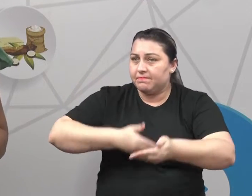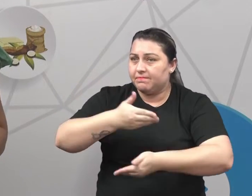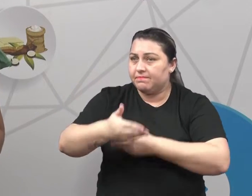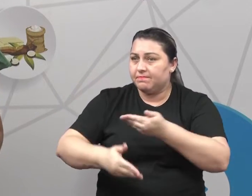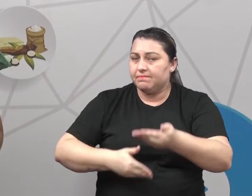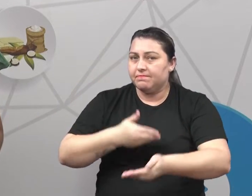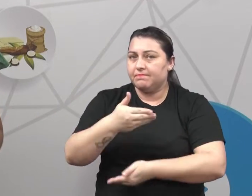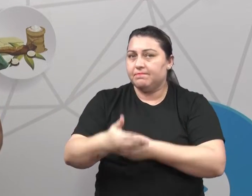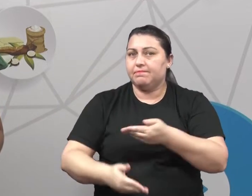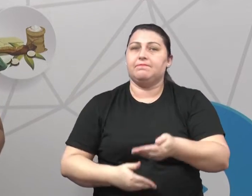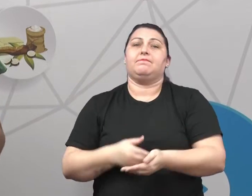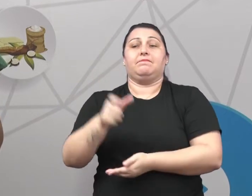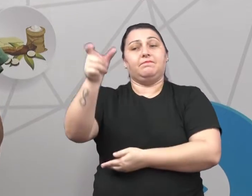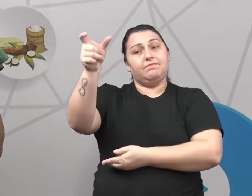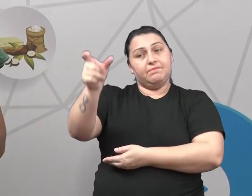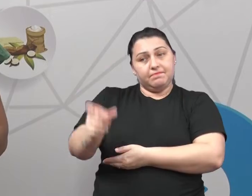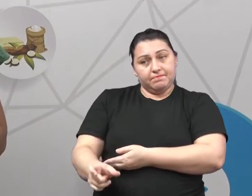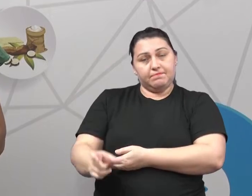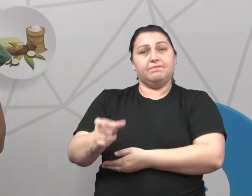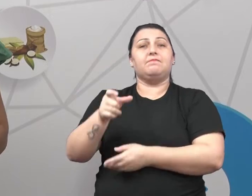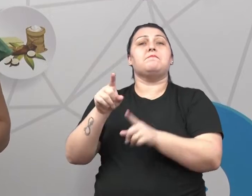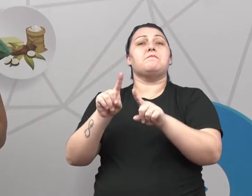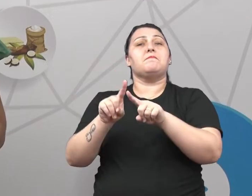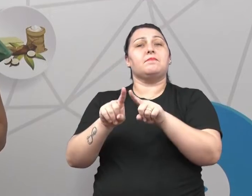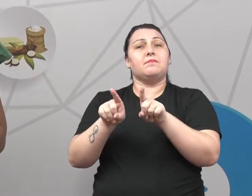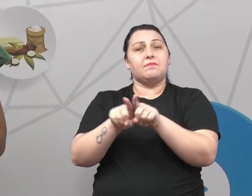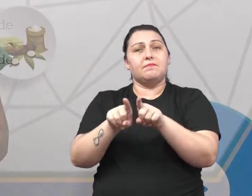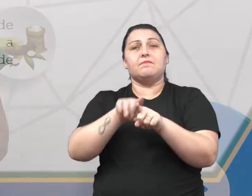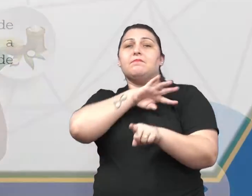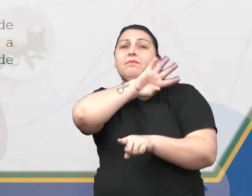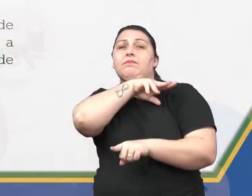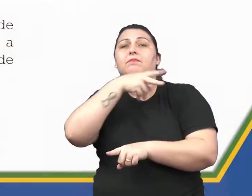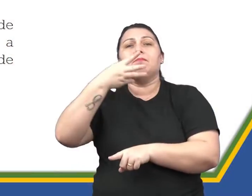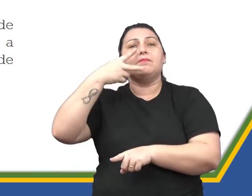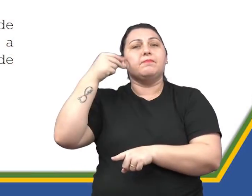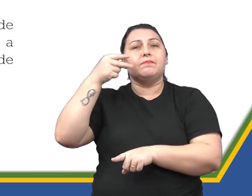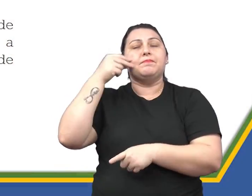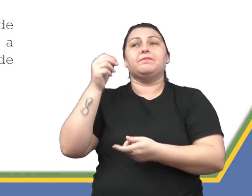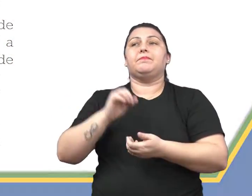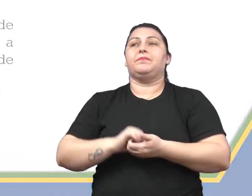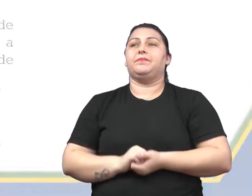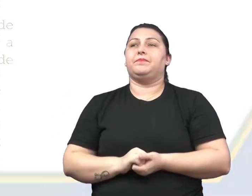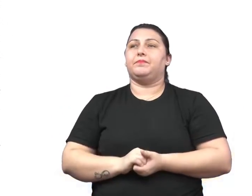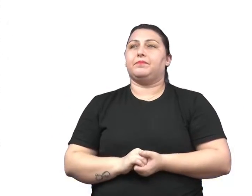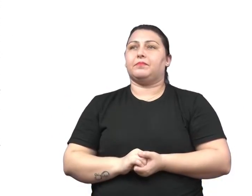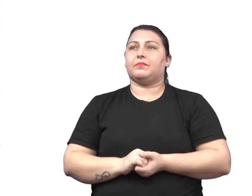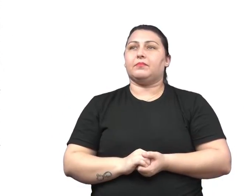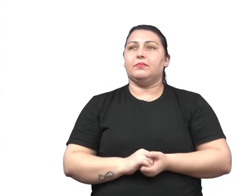estabelecida entre esta personagem e mais a gata.